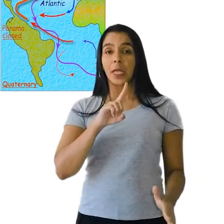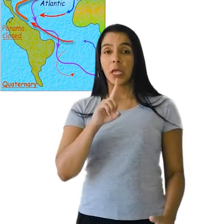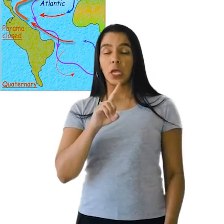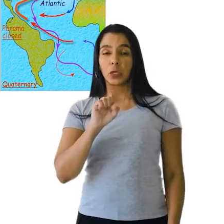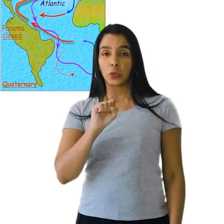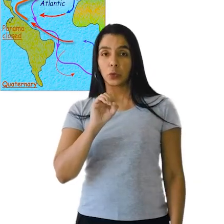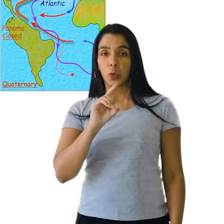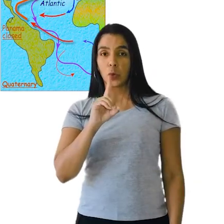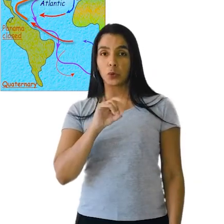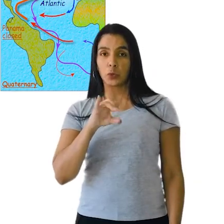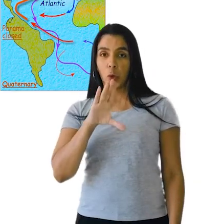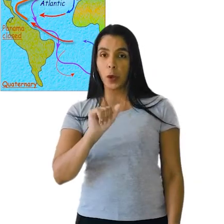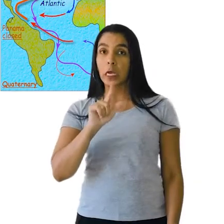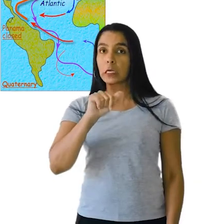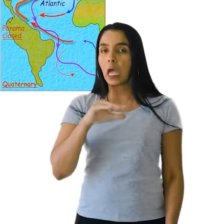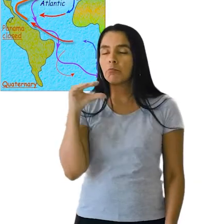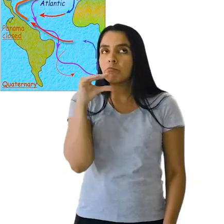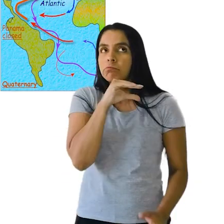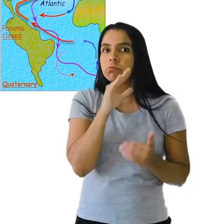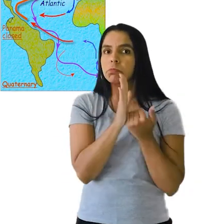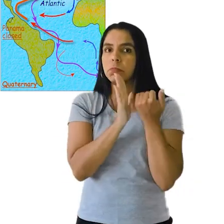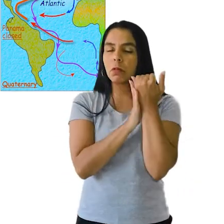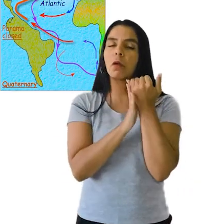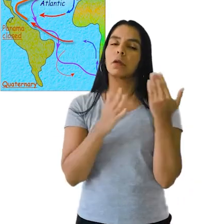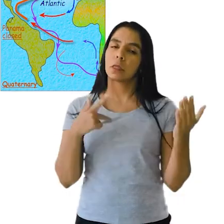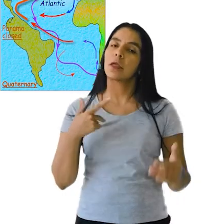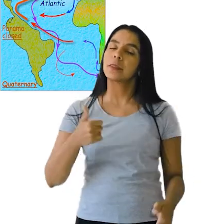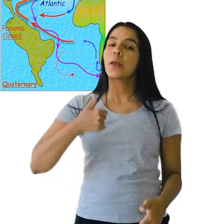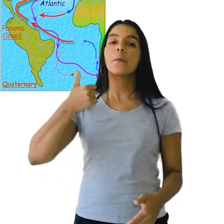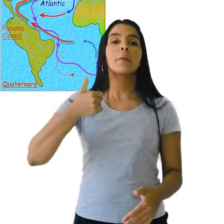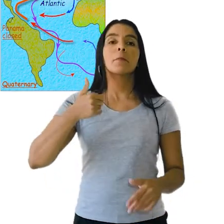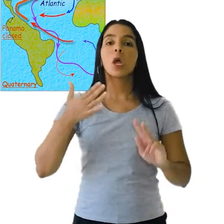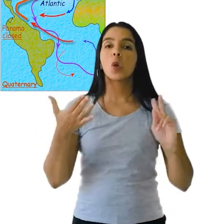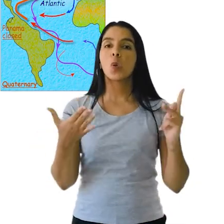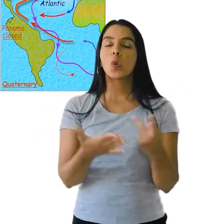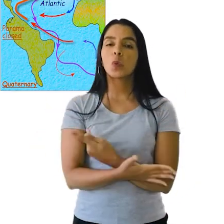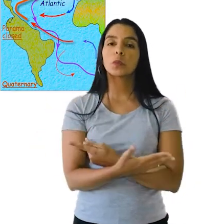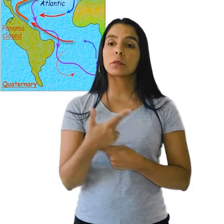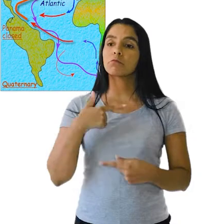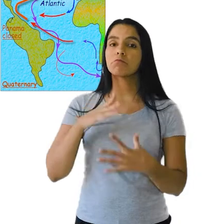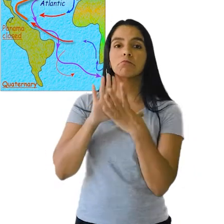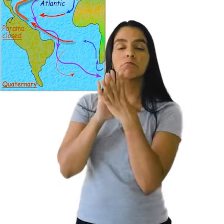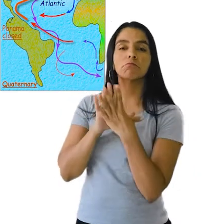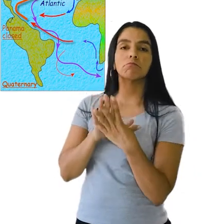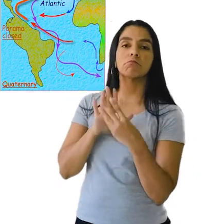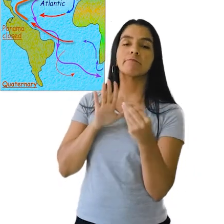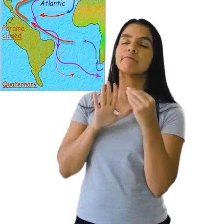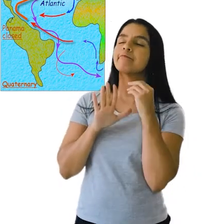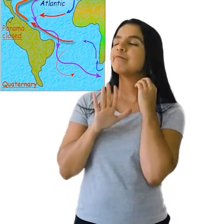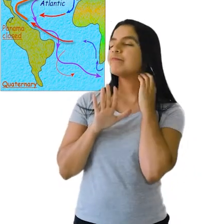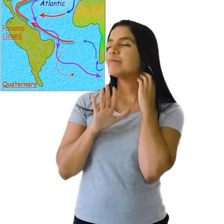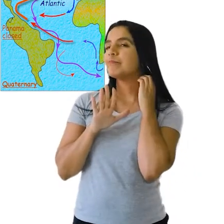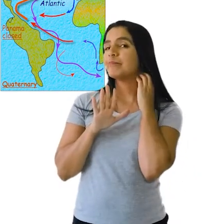mesozoica, que é extremamente quente, e aí a gente tem então um primeiro evento,